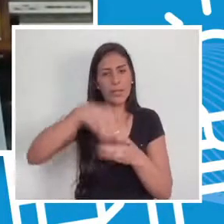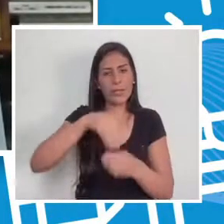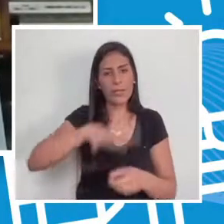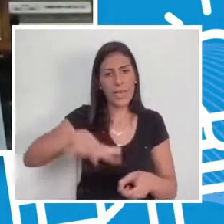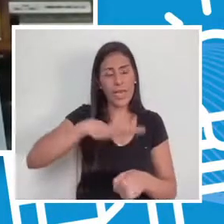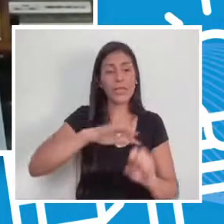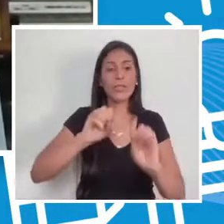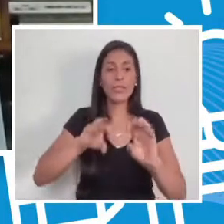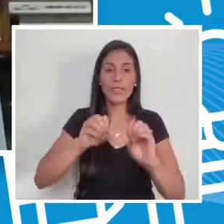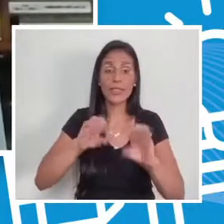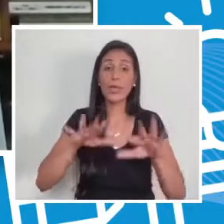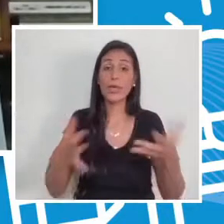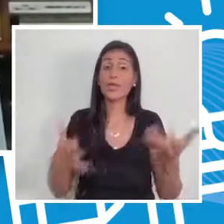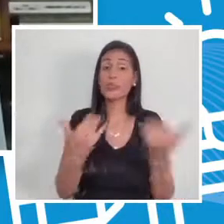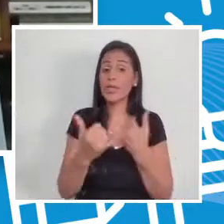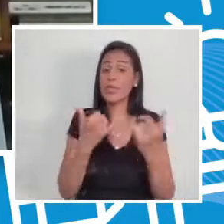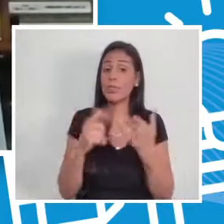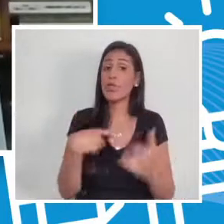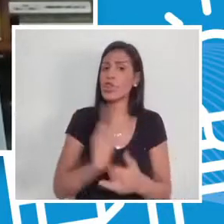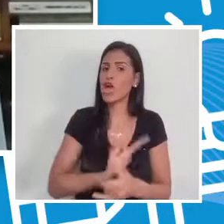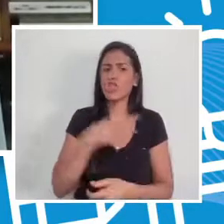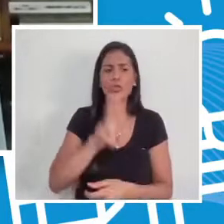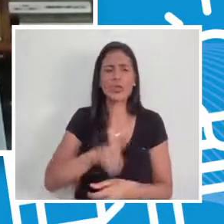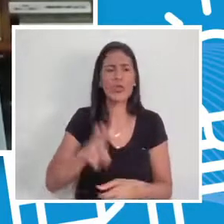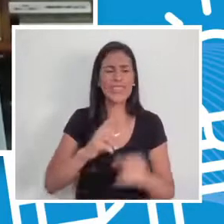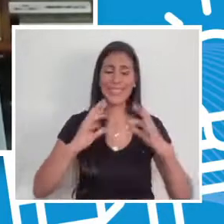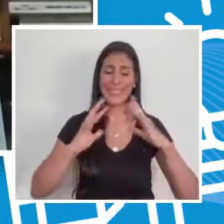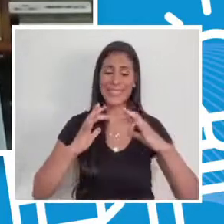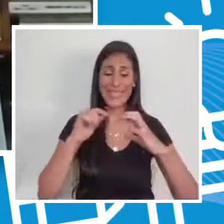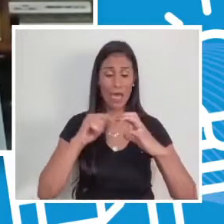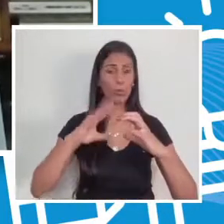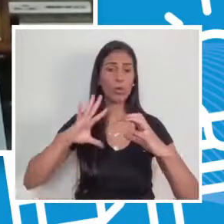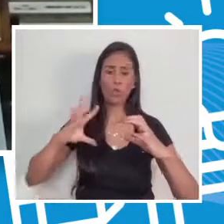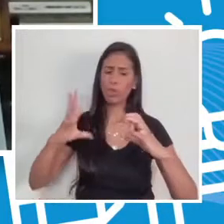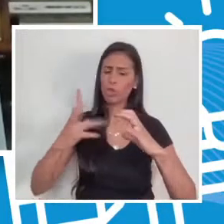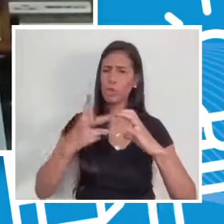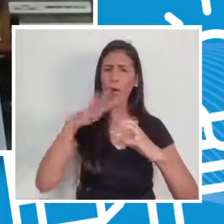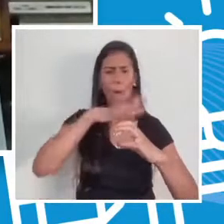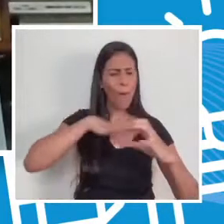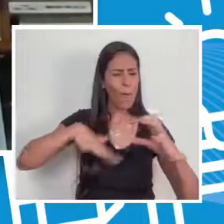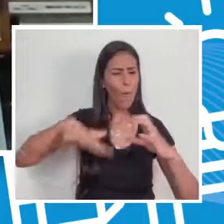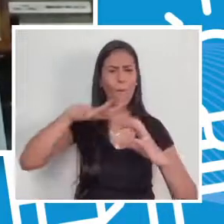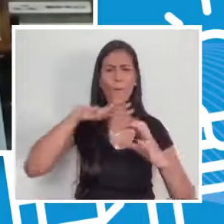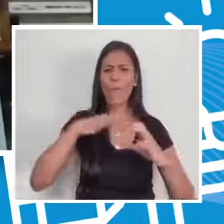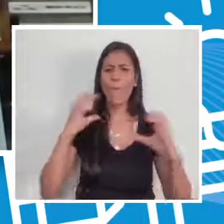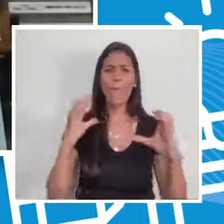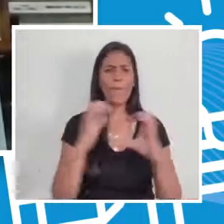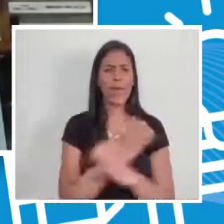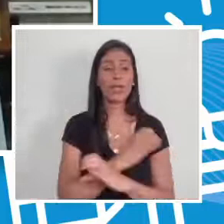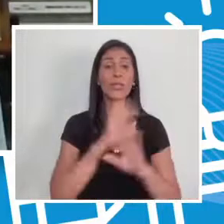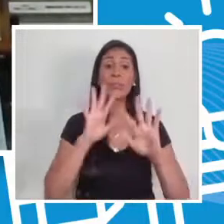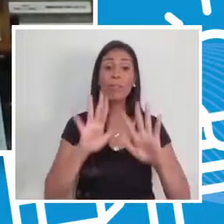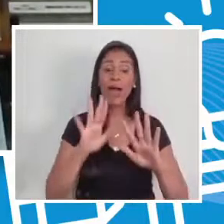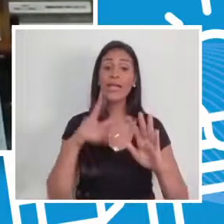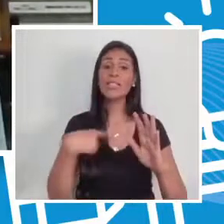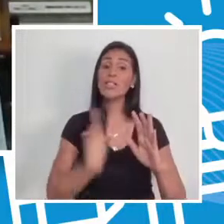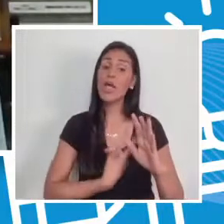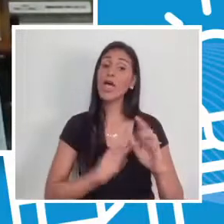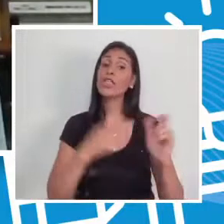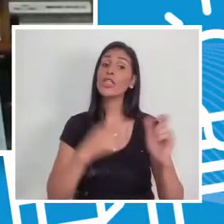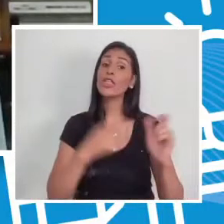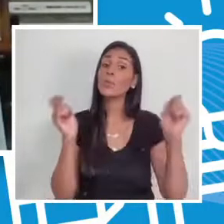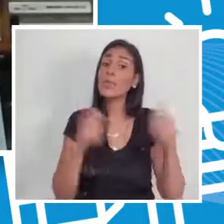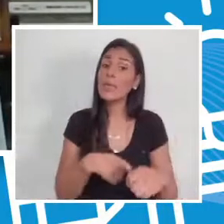gente usa todo o cérebro, o tempo todo. O que a gente faz é incorporar mudanças que o ambiente